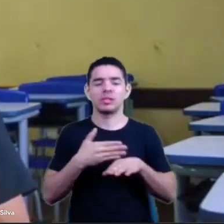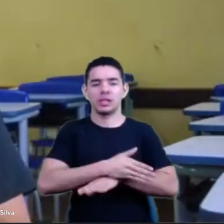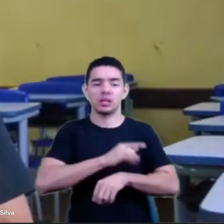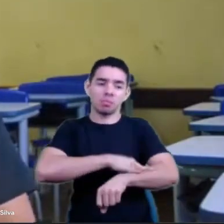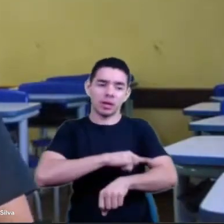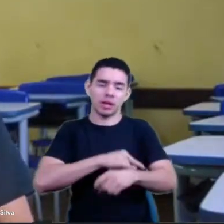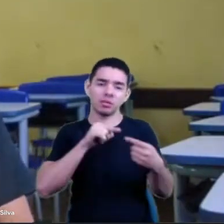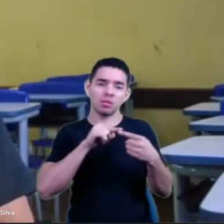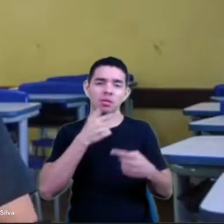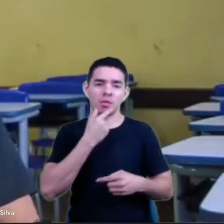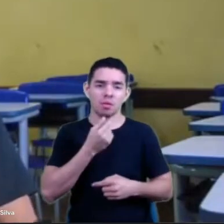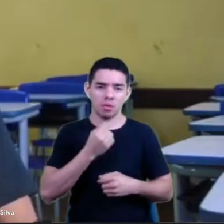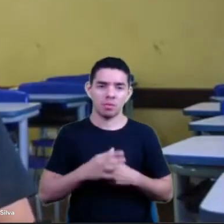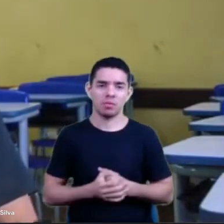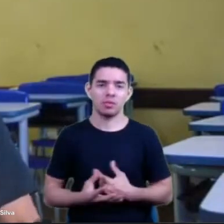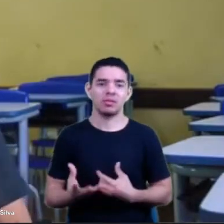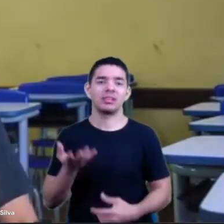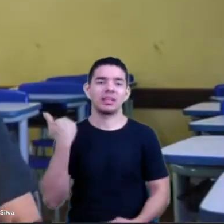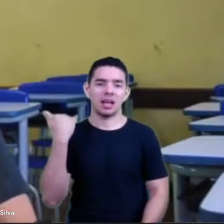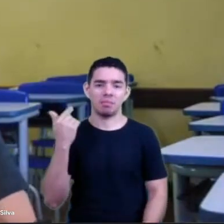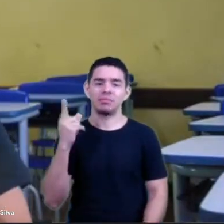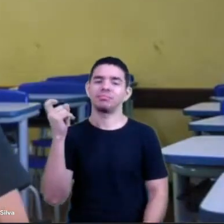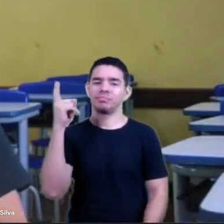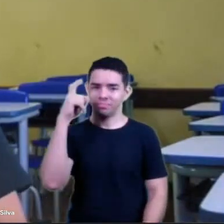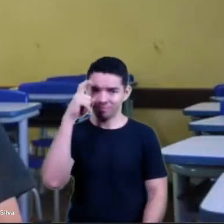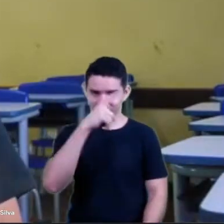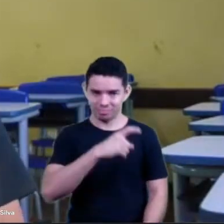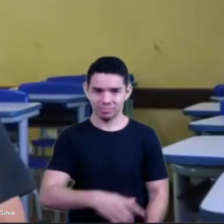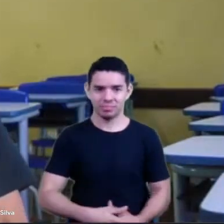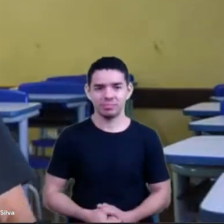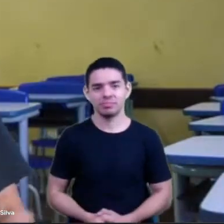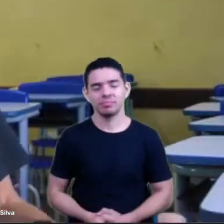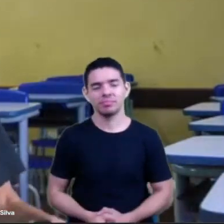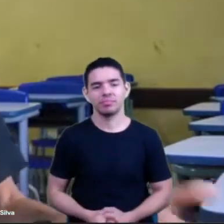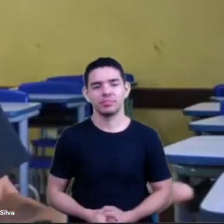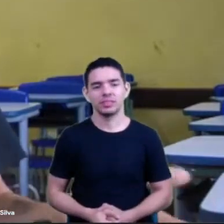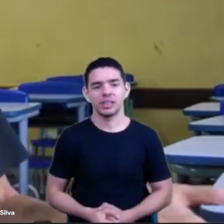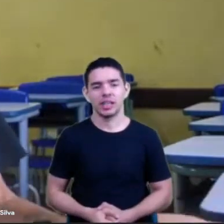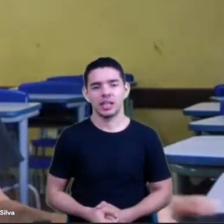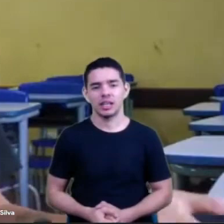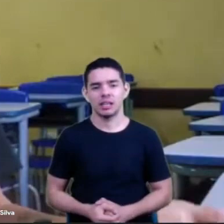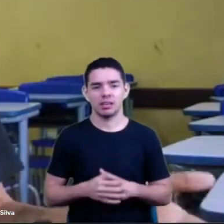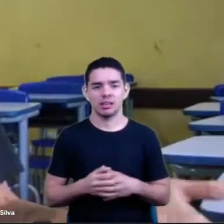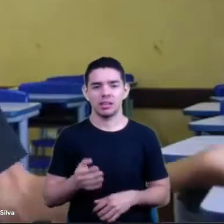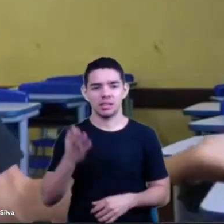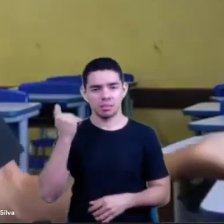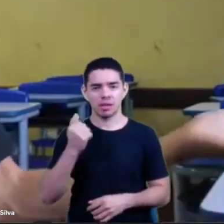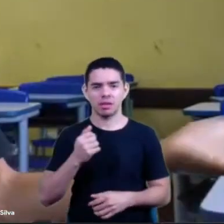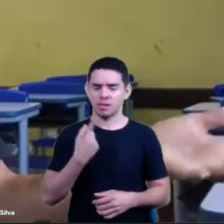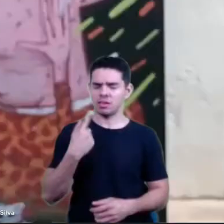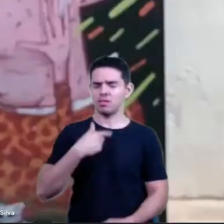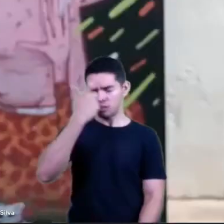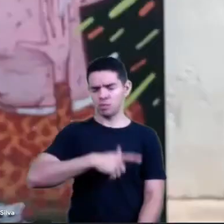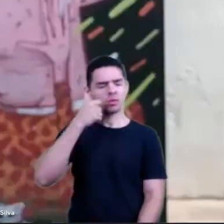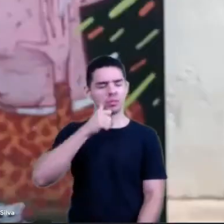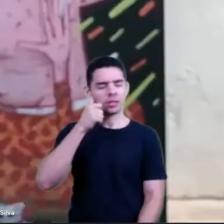meninos. Então, assim, era muito difícil nessa primeira infância, né? Saber que, mas eu sou uma